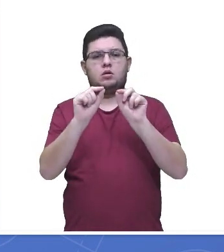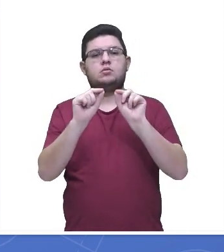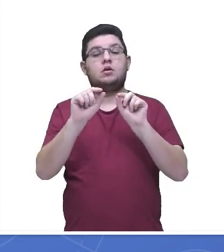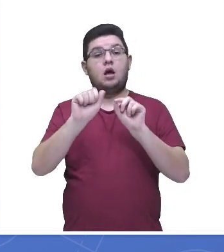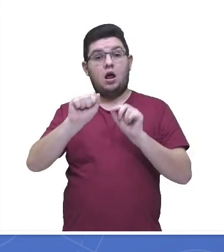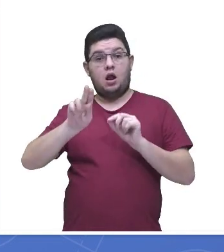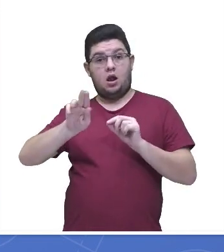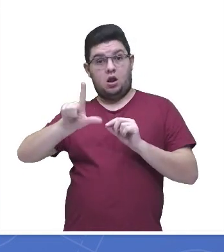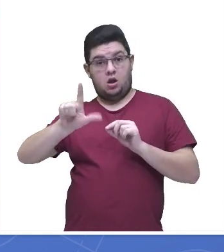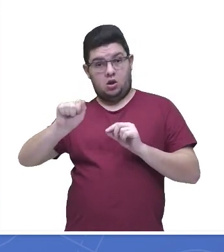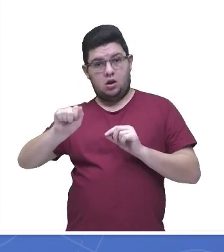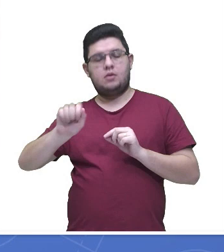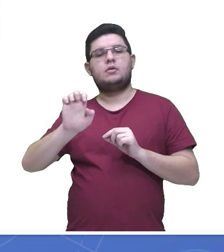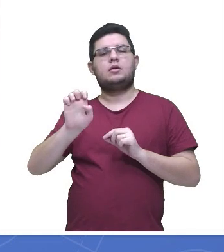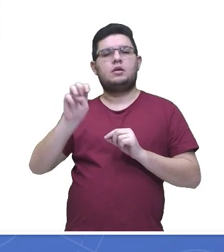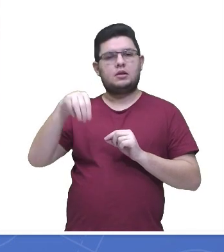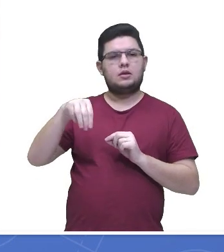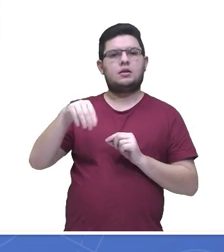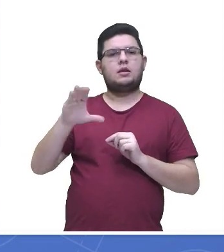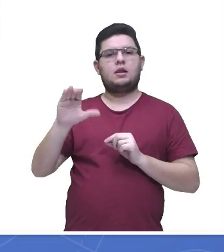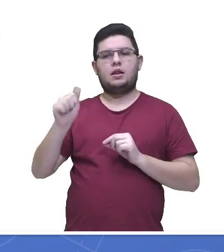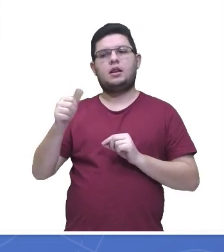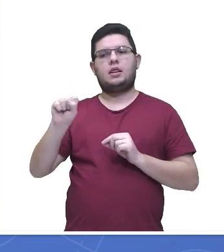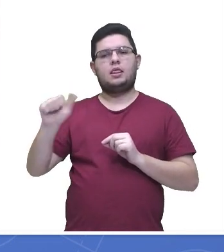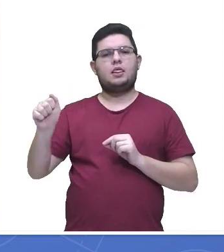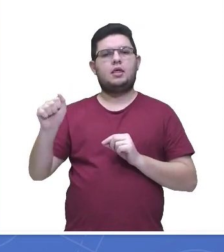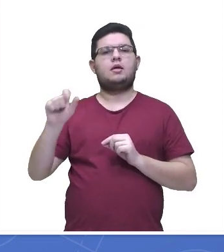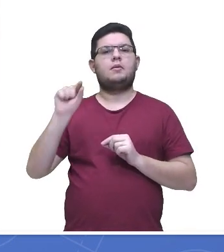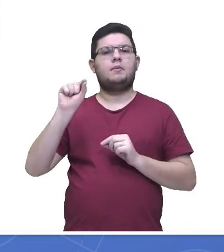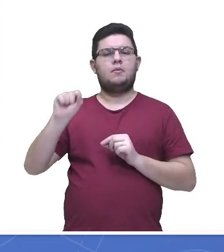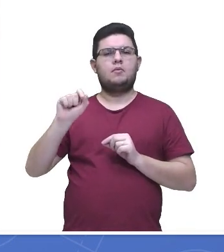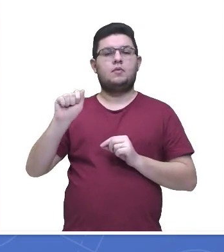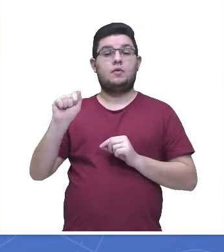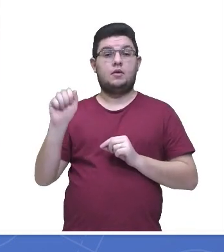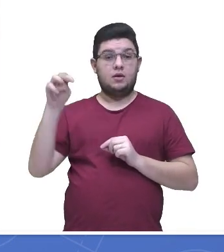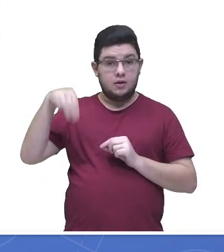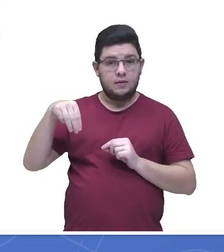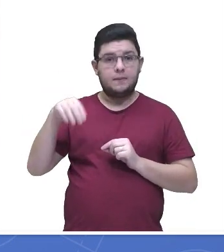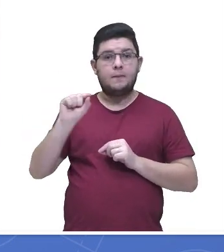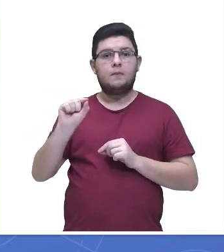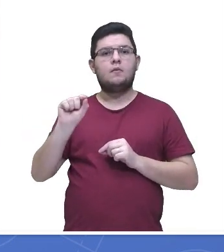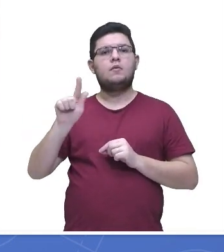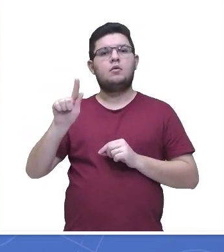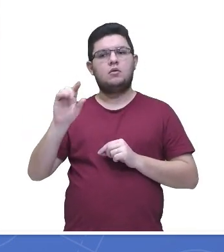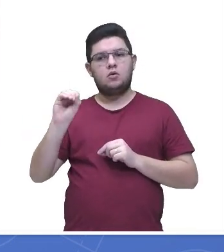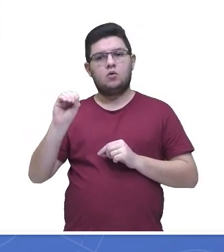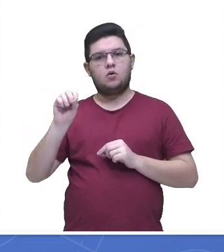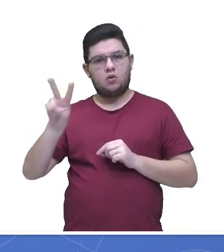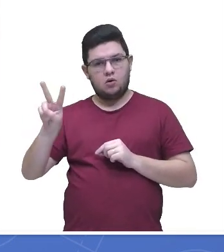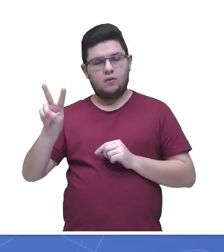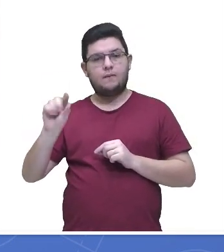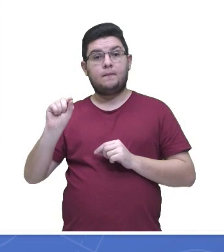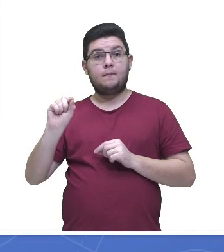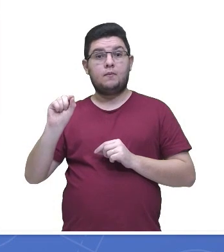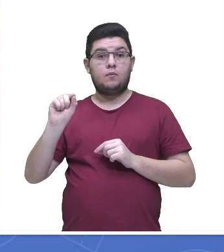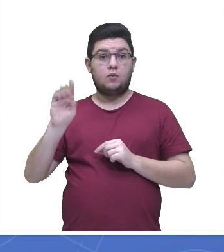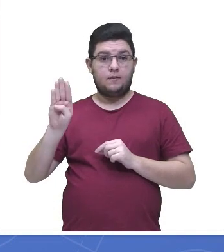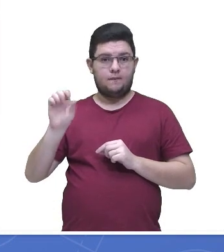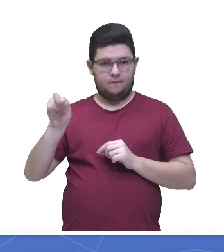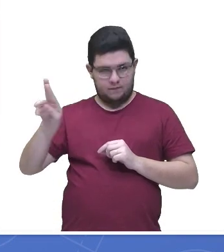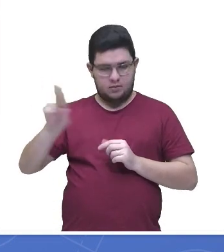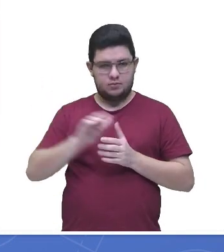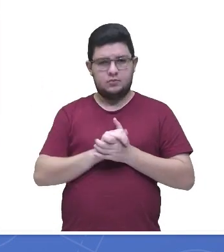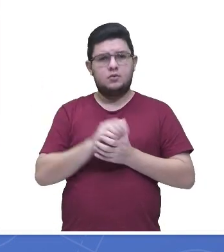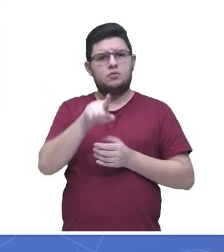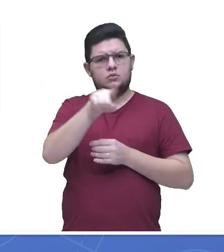Não só para os alunos, mas você, professor, também. Você pode esclarecer suas dúvidas e conhecer um pouquinho mais do nosso projeto e ver como